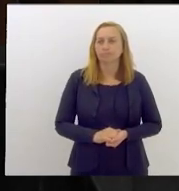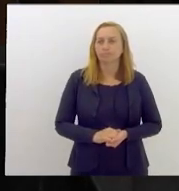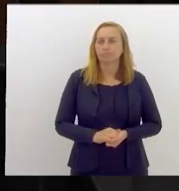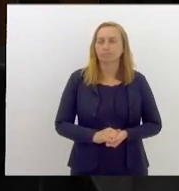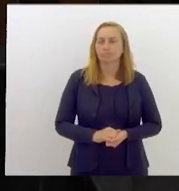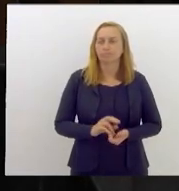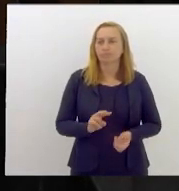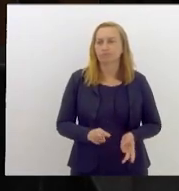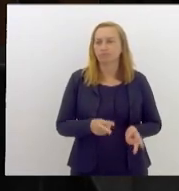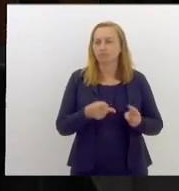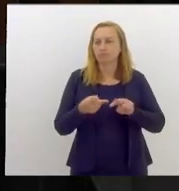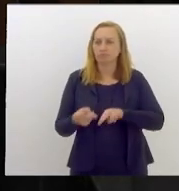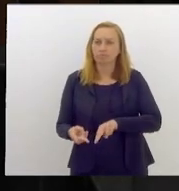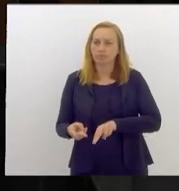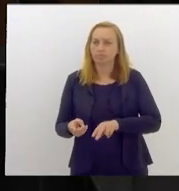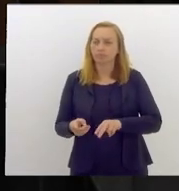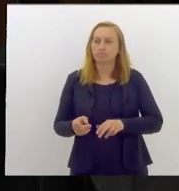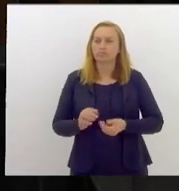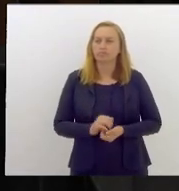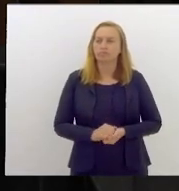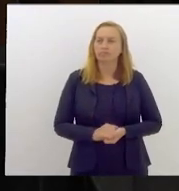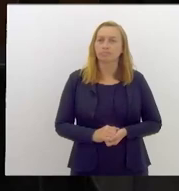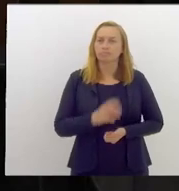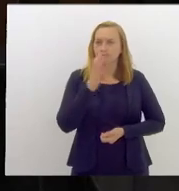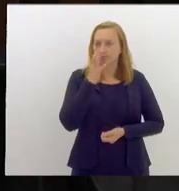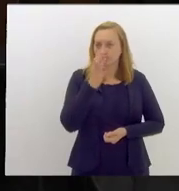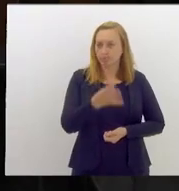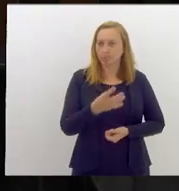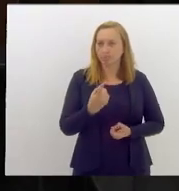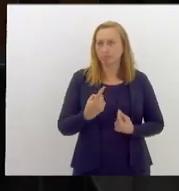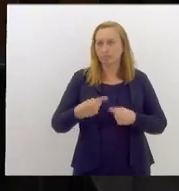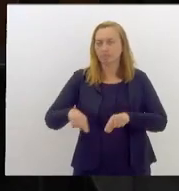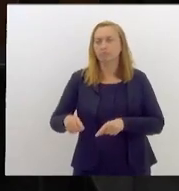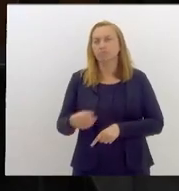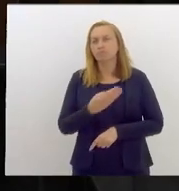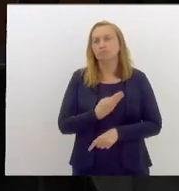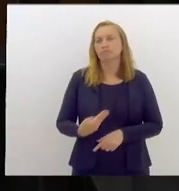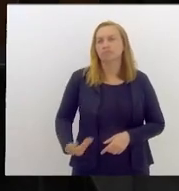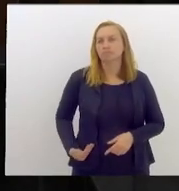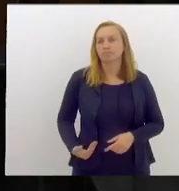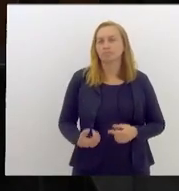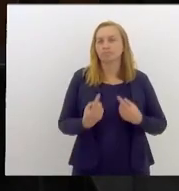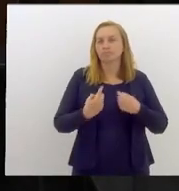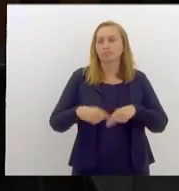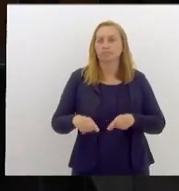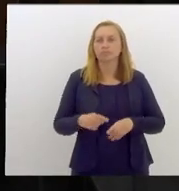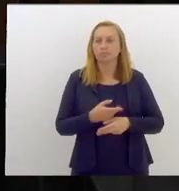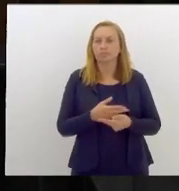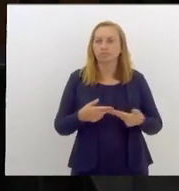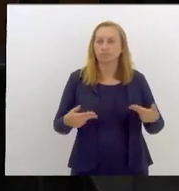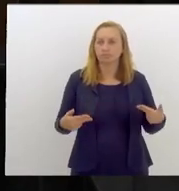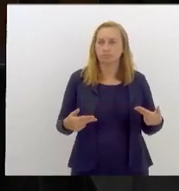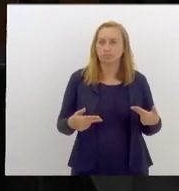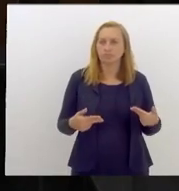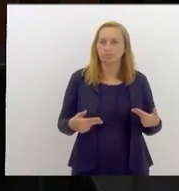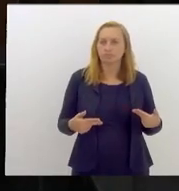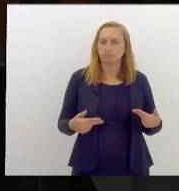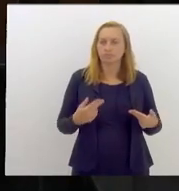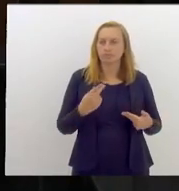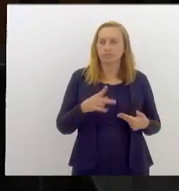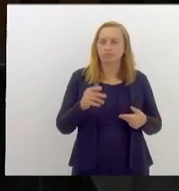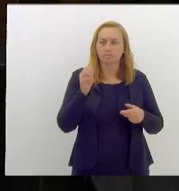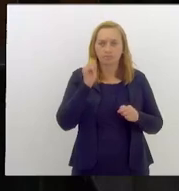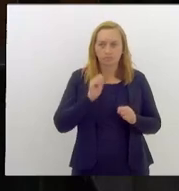a encaminhar uma denúncia contra o governador e contra vários de seus